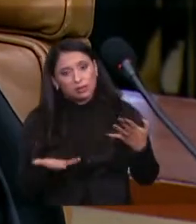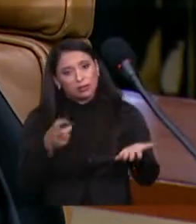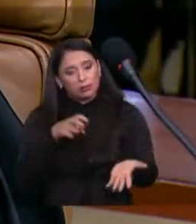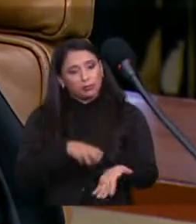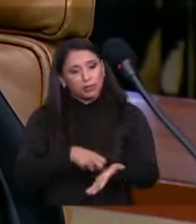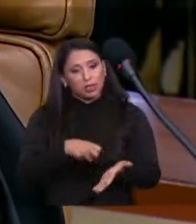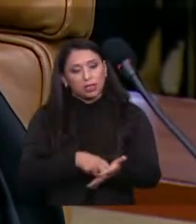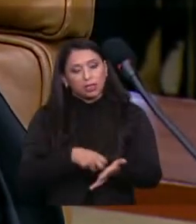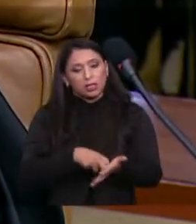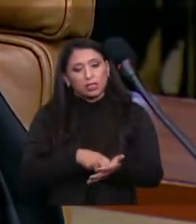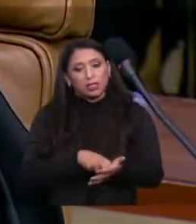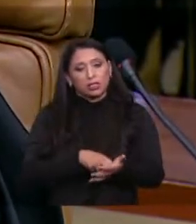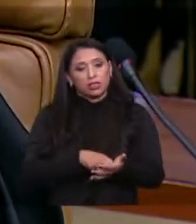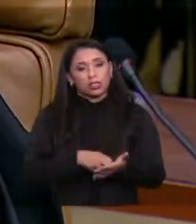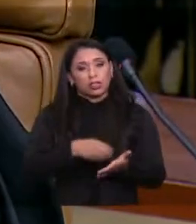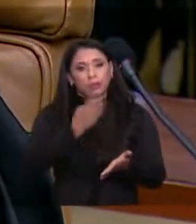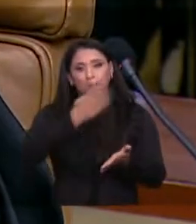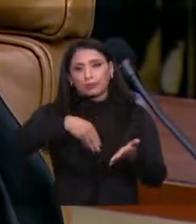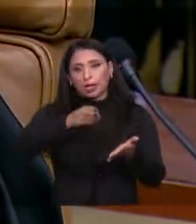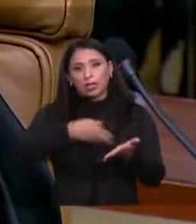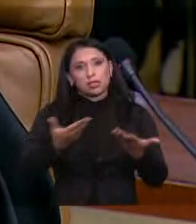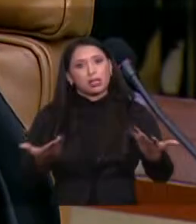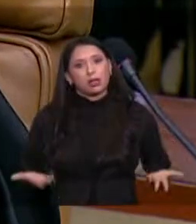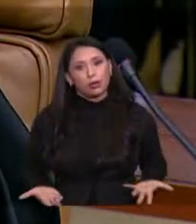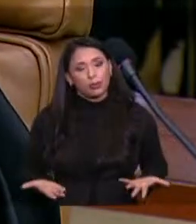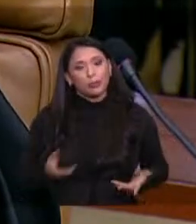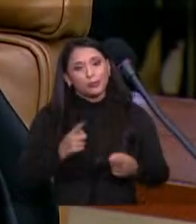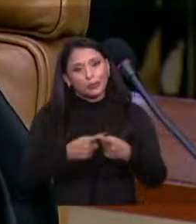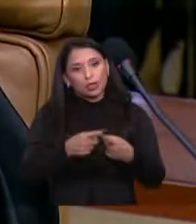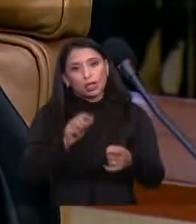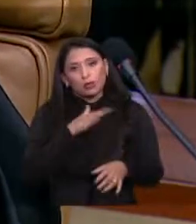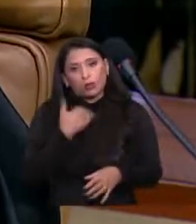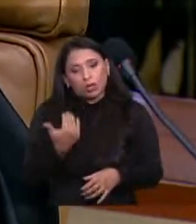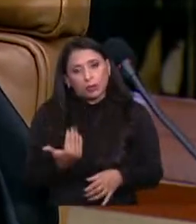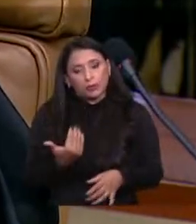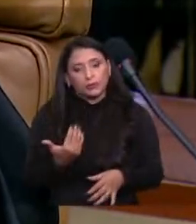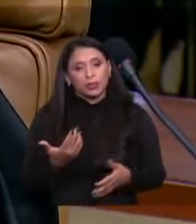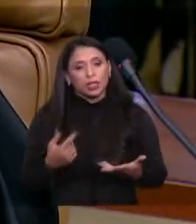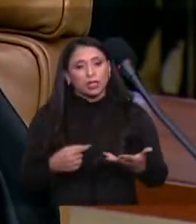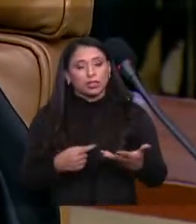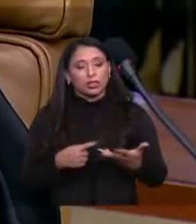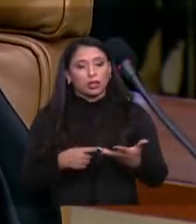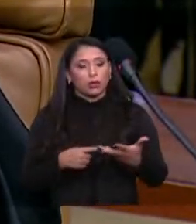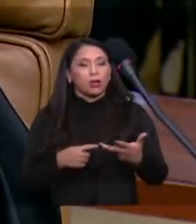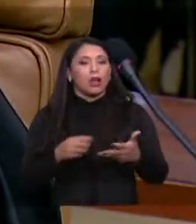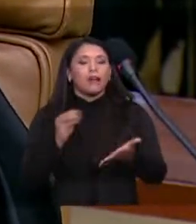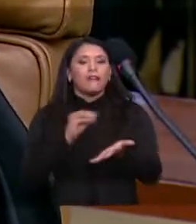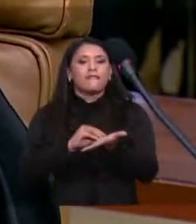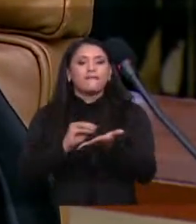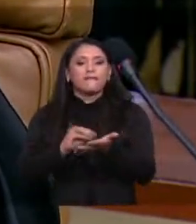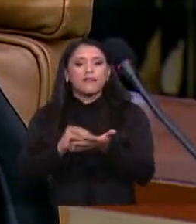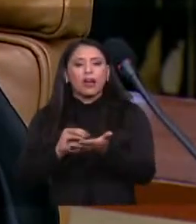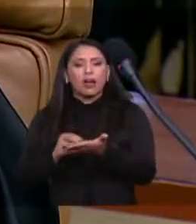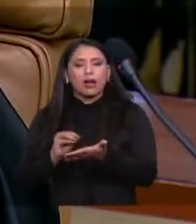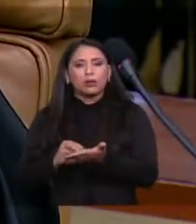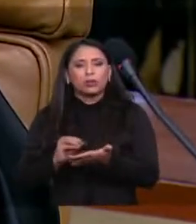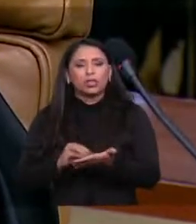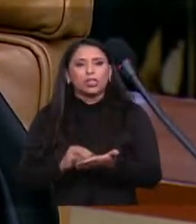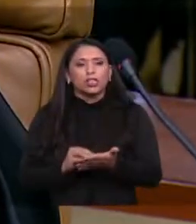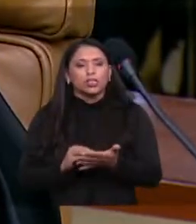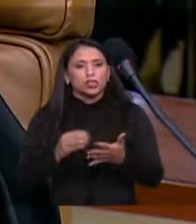punitiva estatal foi declarada extinto ausência de elementos quanto ao mais de elementos